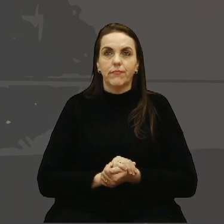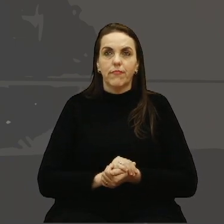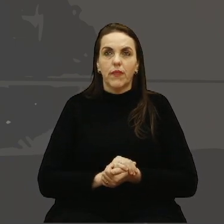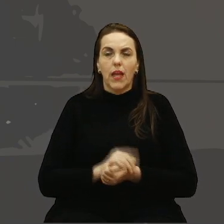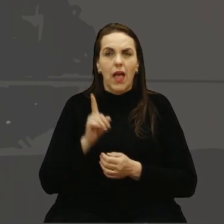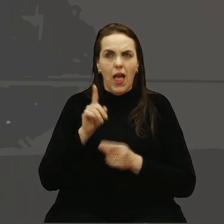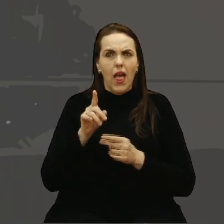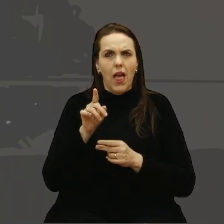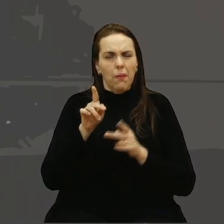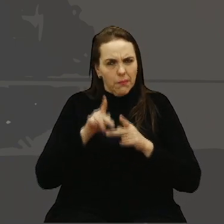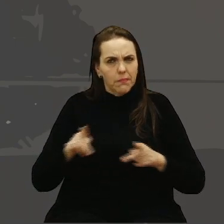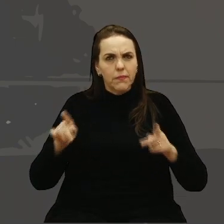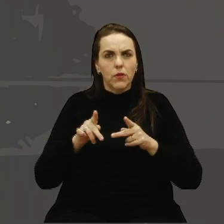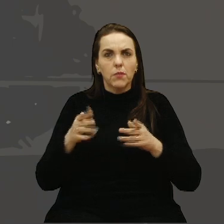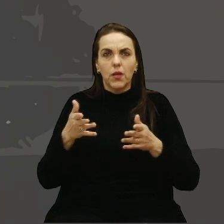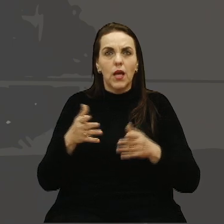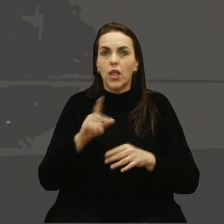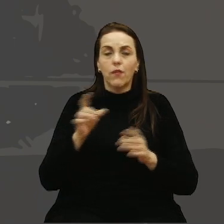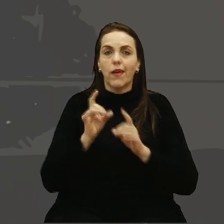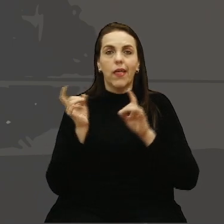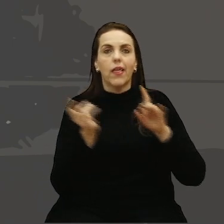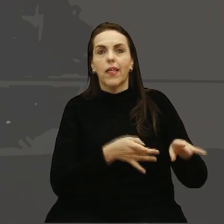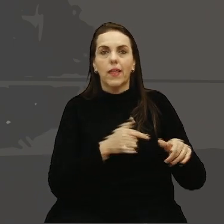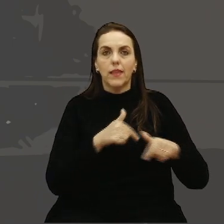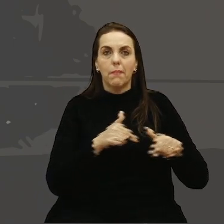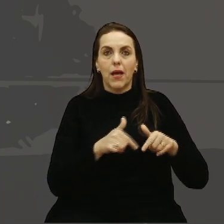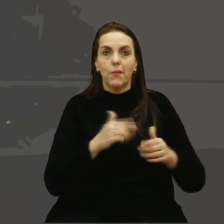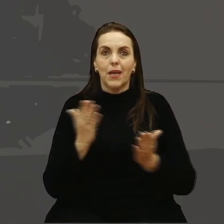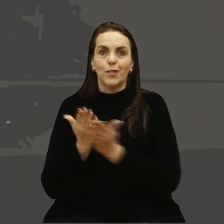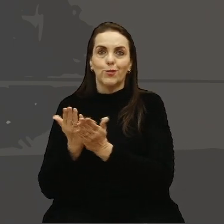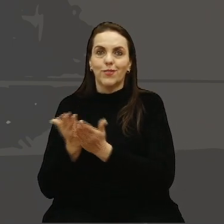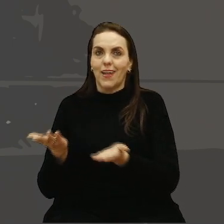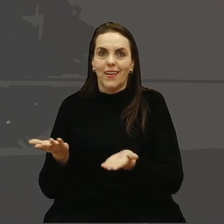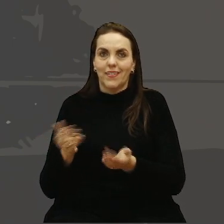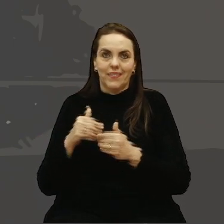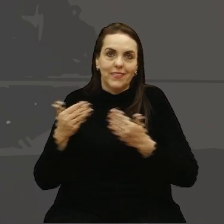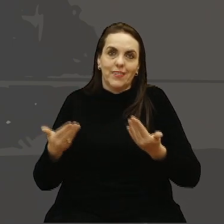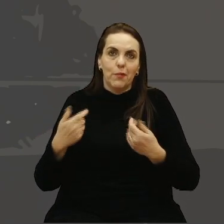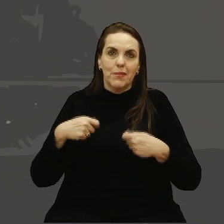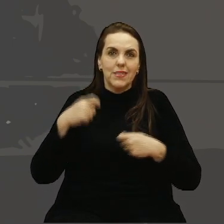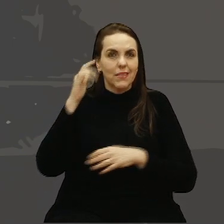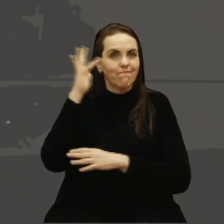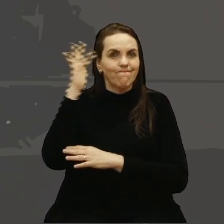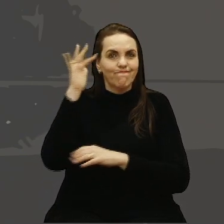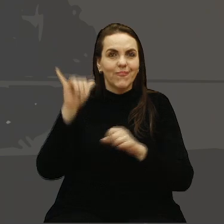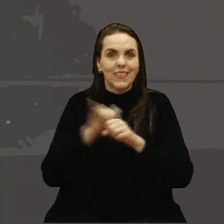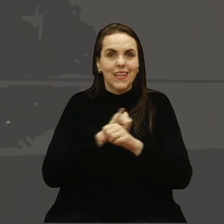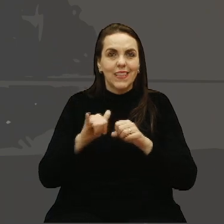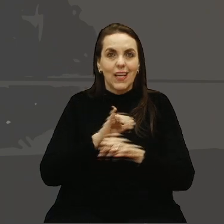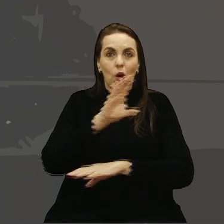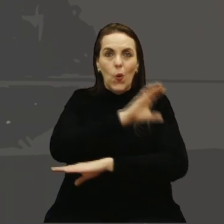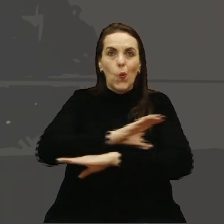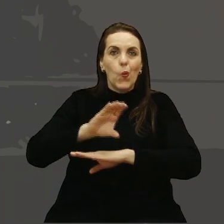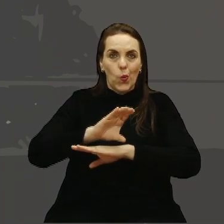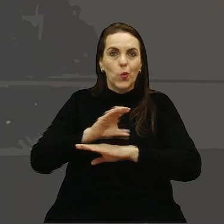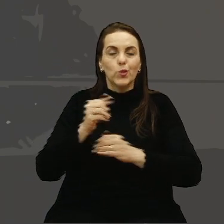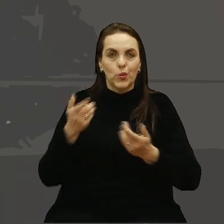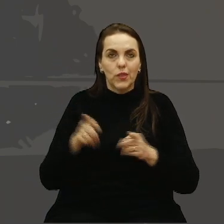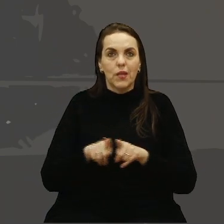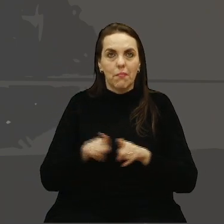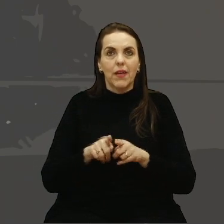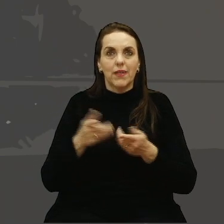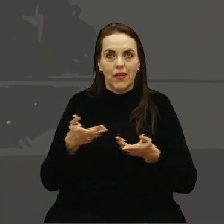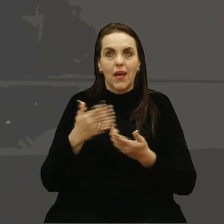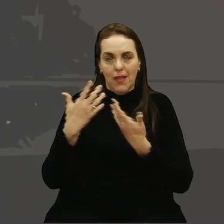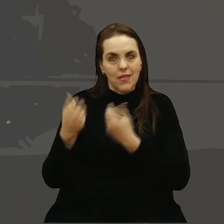um público que não vai deixar de trabalhar para estudar, portanto, estamos pensando nos cursos que levem em consideração isso.